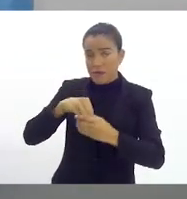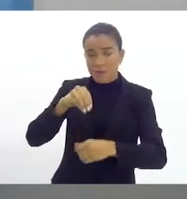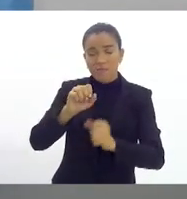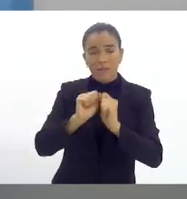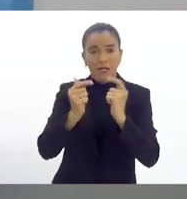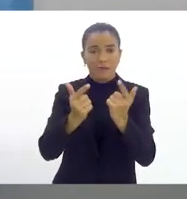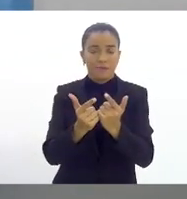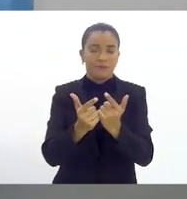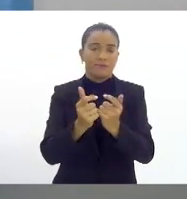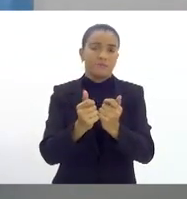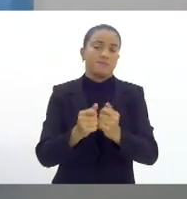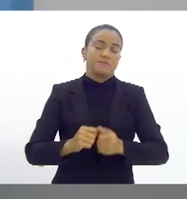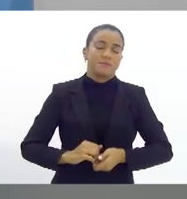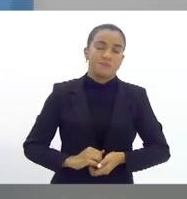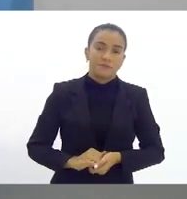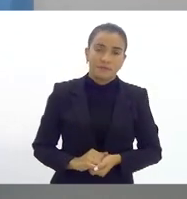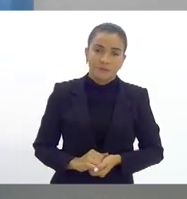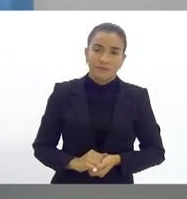Legislativa